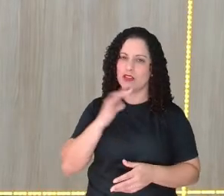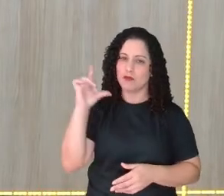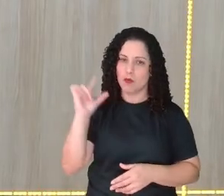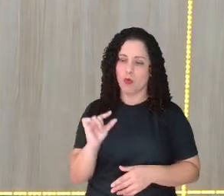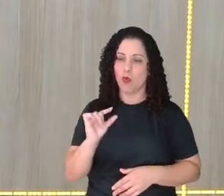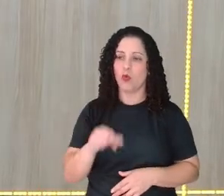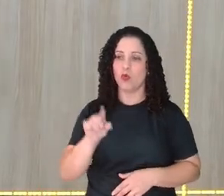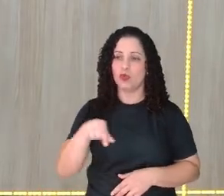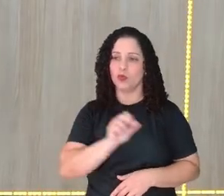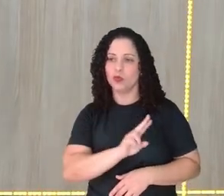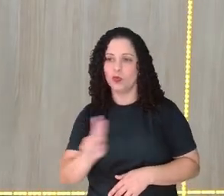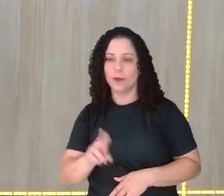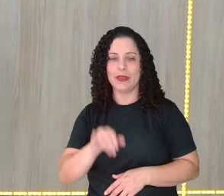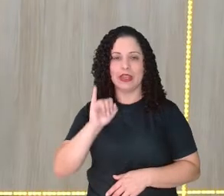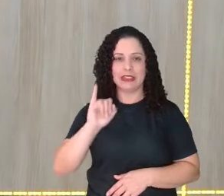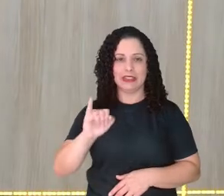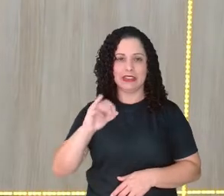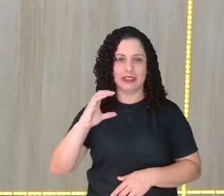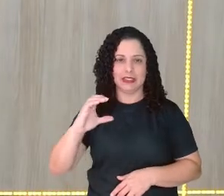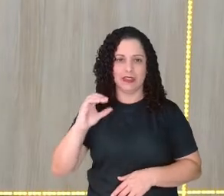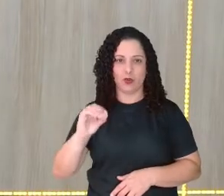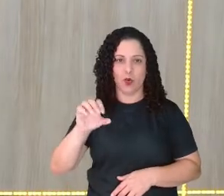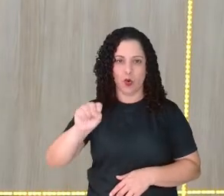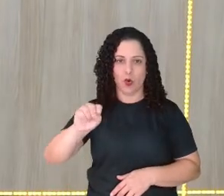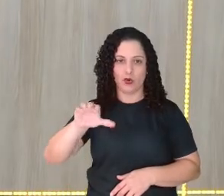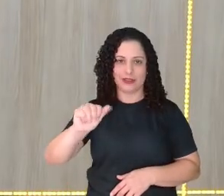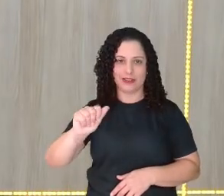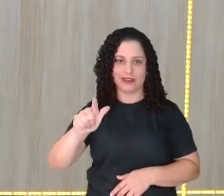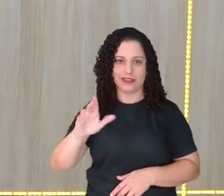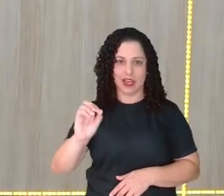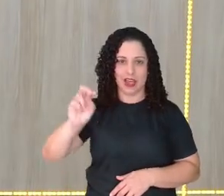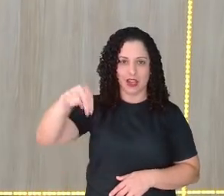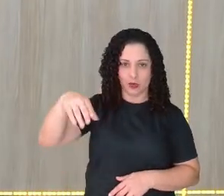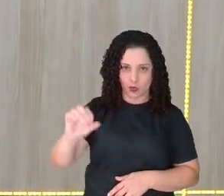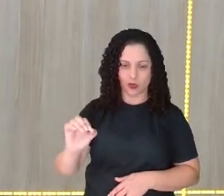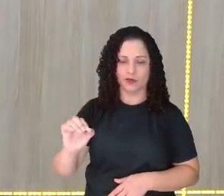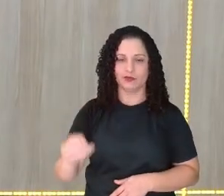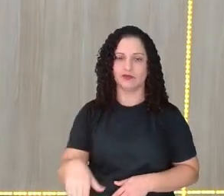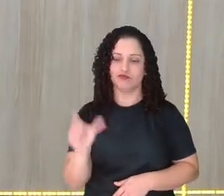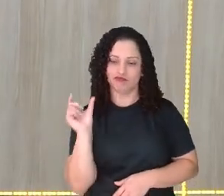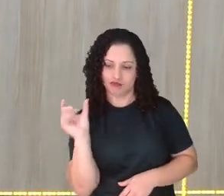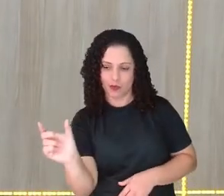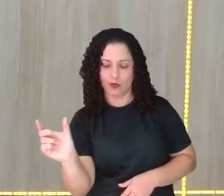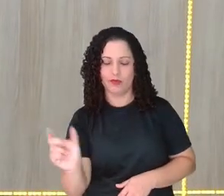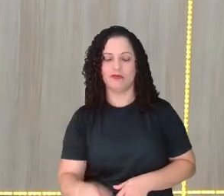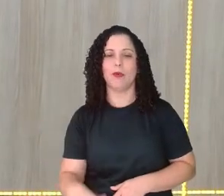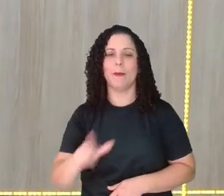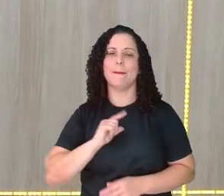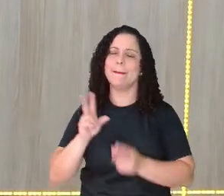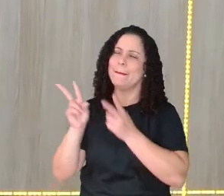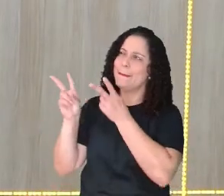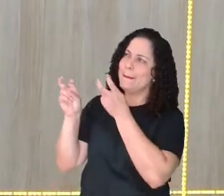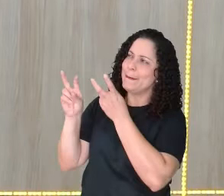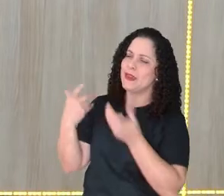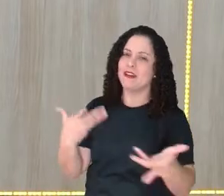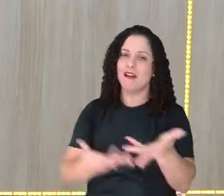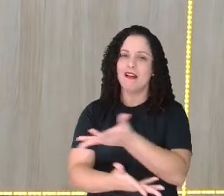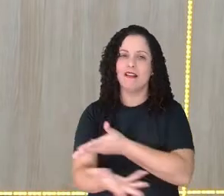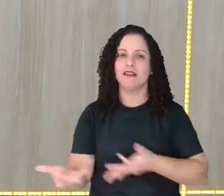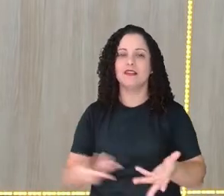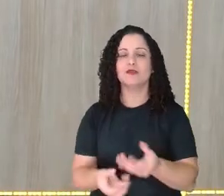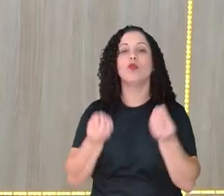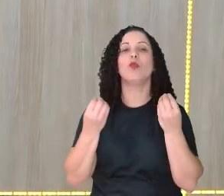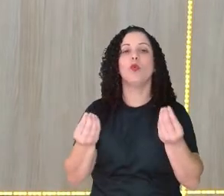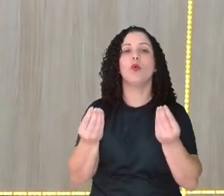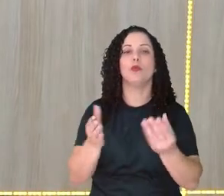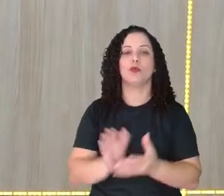tá? Que é chamado aí de icoságono. Então, pode notar também outra relação da seguinte forma.